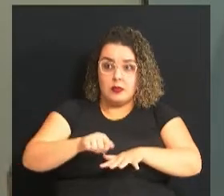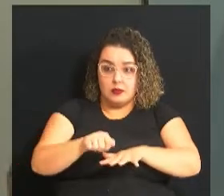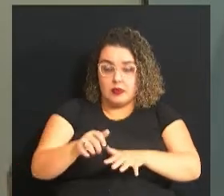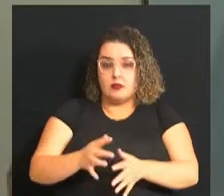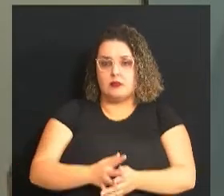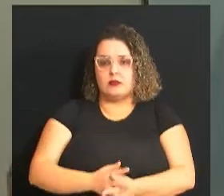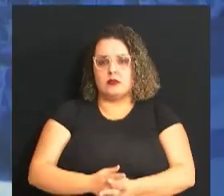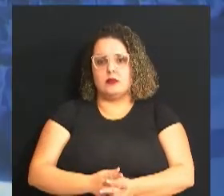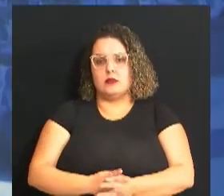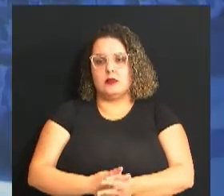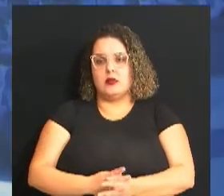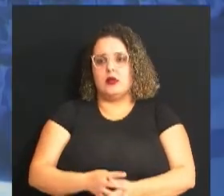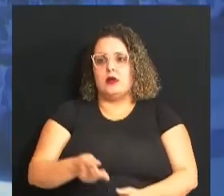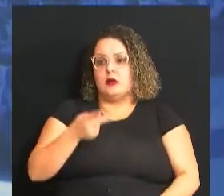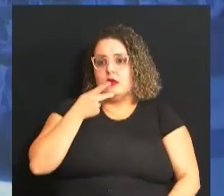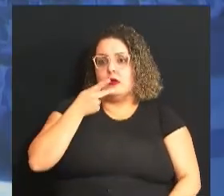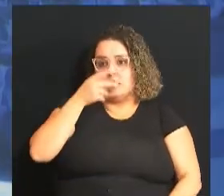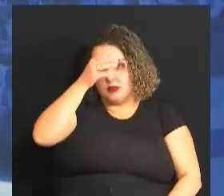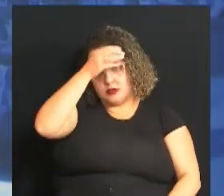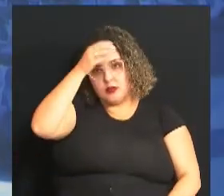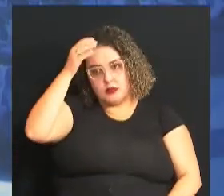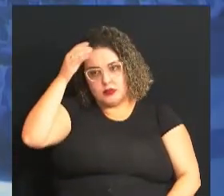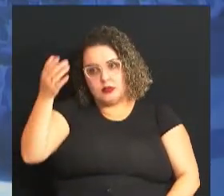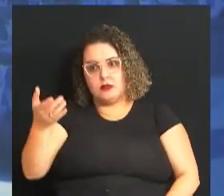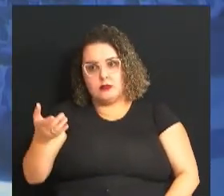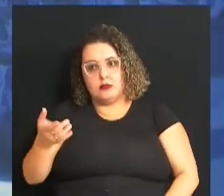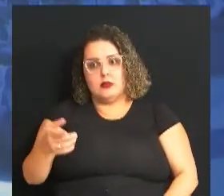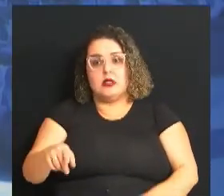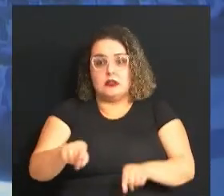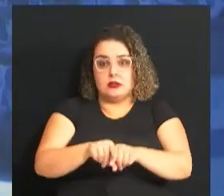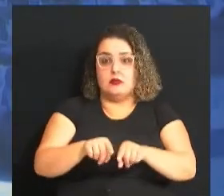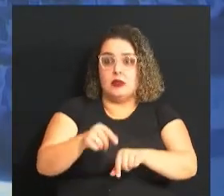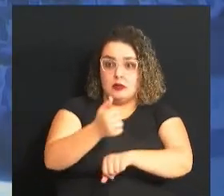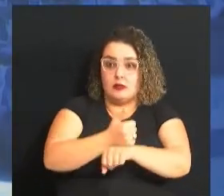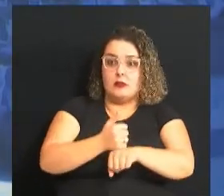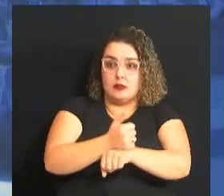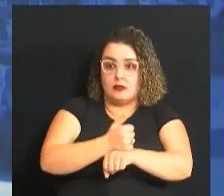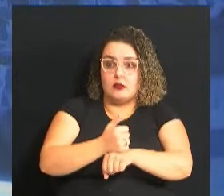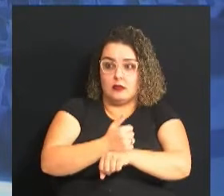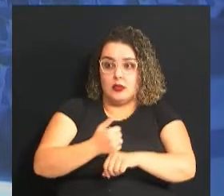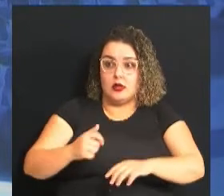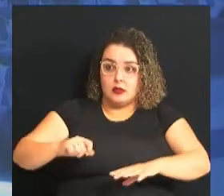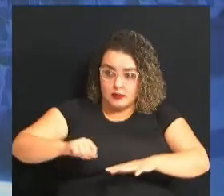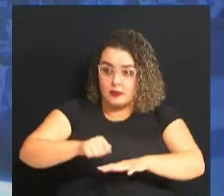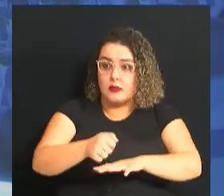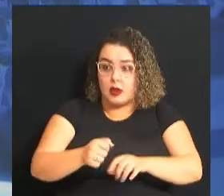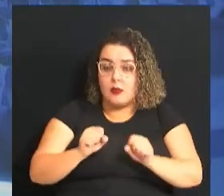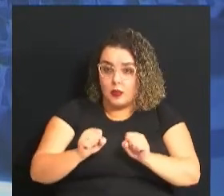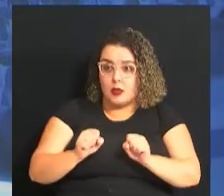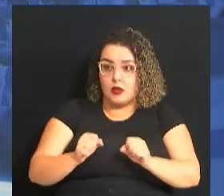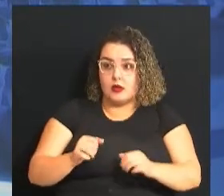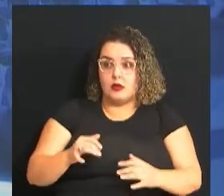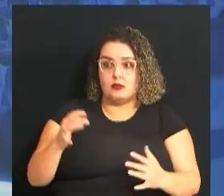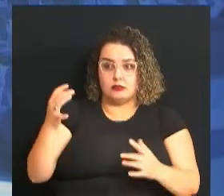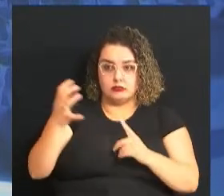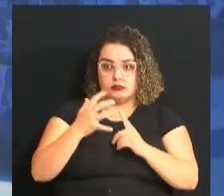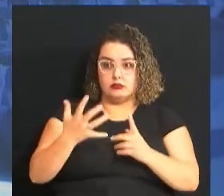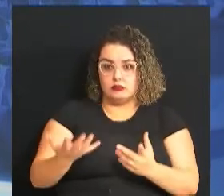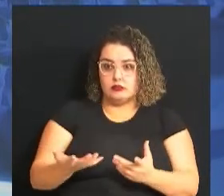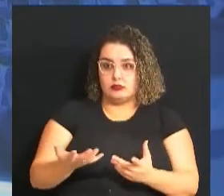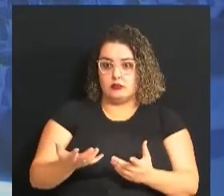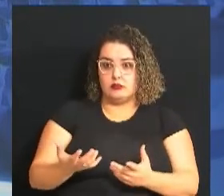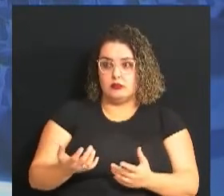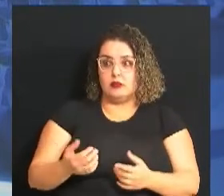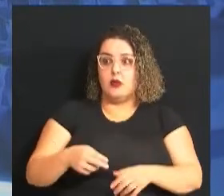aí da cliente, né, que vai no salão, mas a manicure também pode então ficar exposta o tempo todo. Por isso, usar Pode,